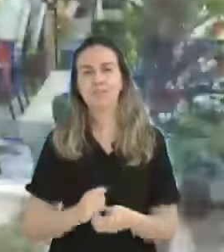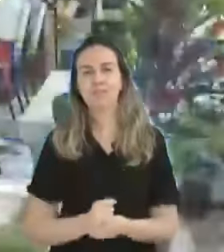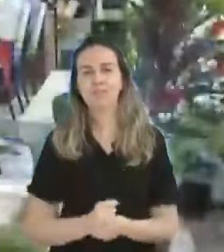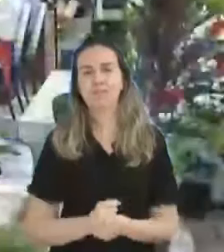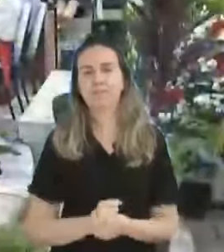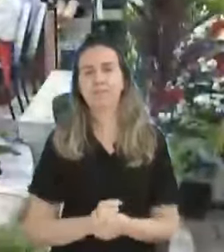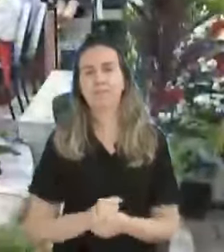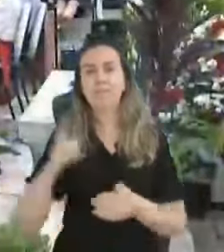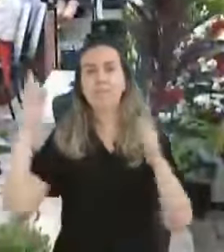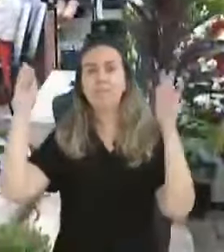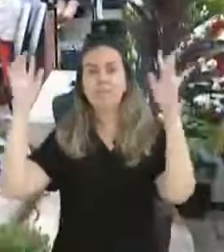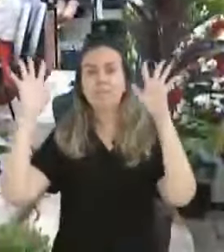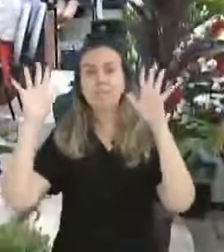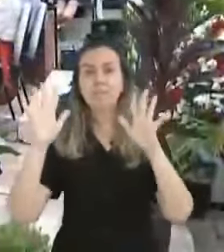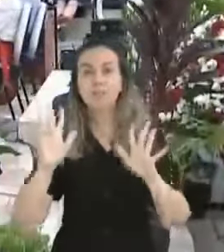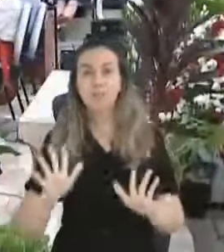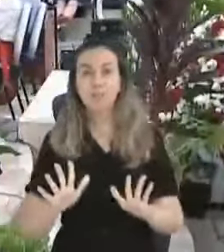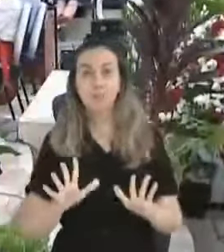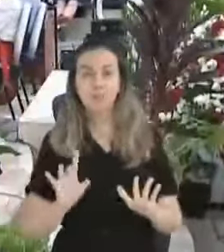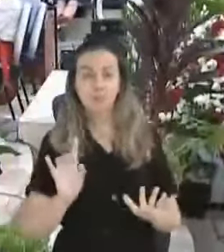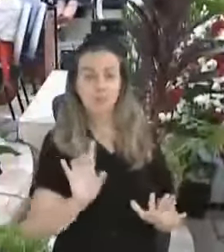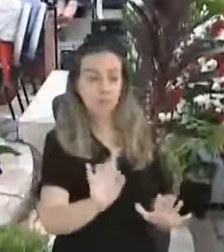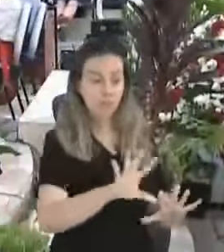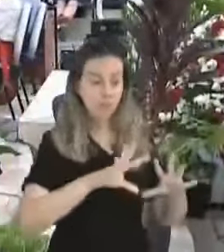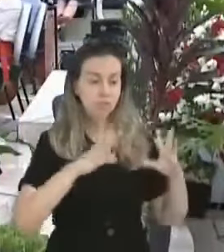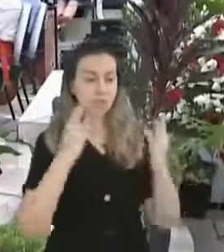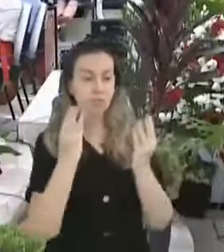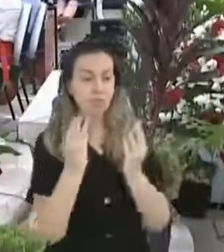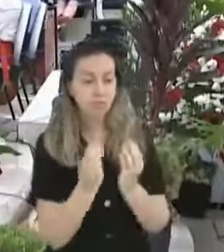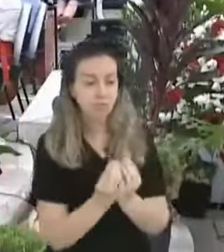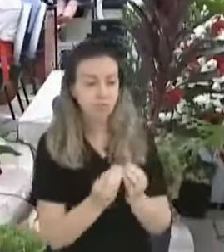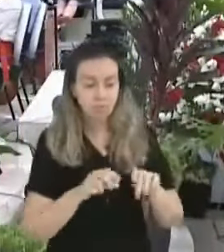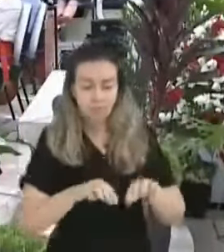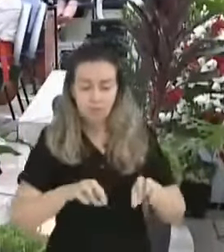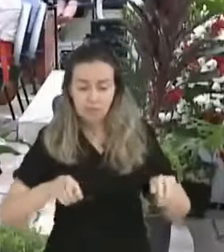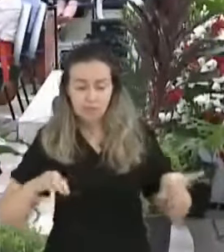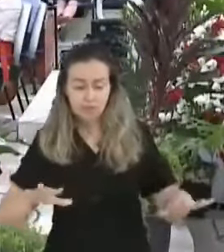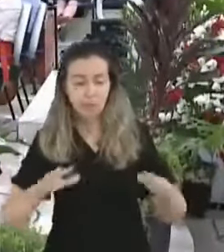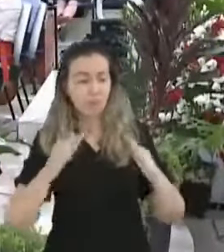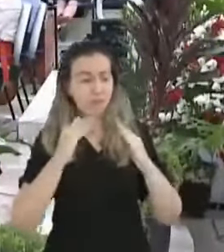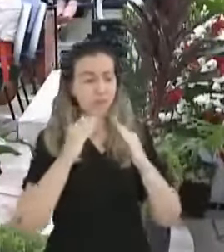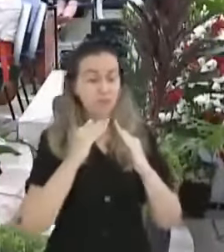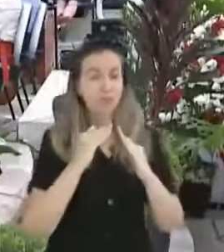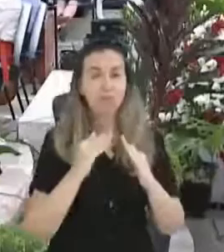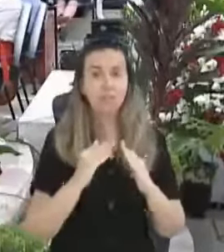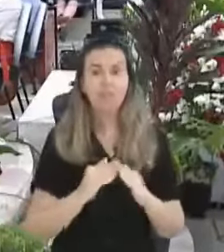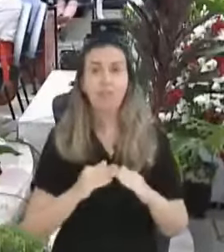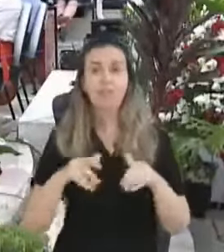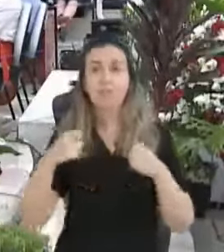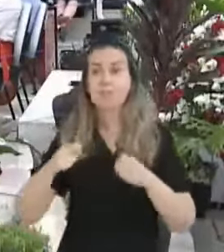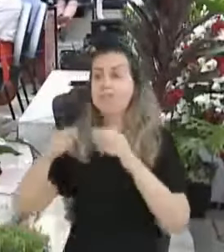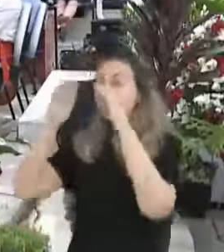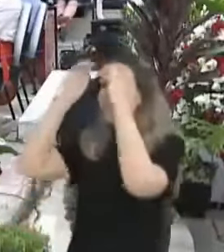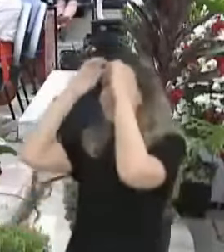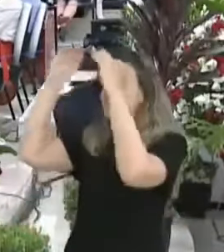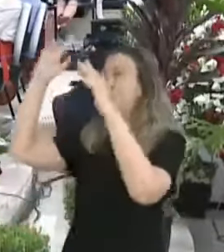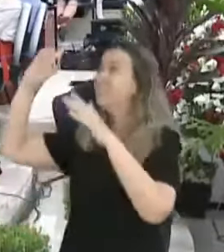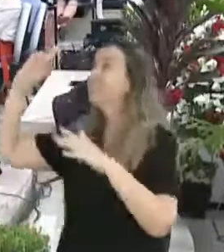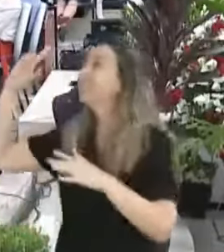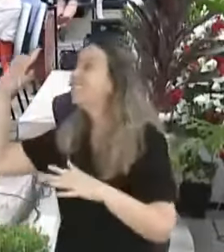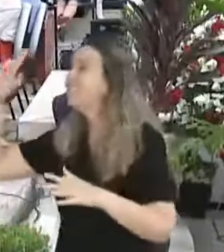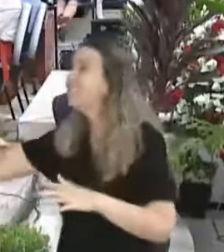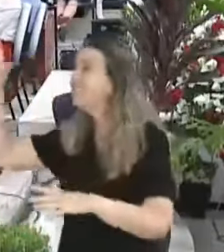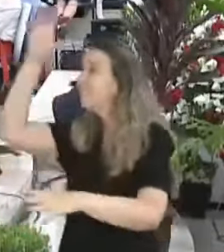10. O Senhor abençoará o teu cereal, abençoará a tua terra. Olha, se ouvires a voz do Senhor